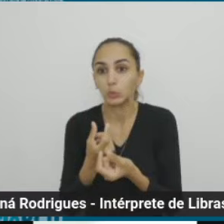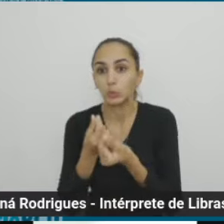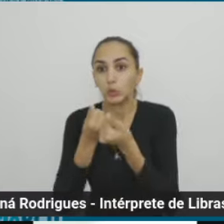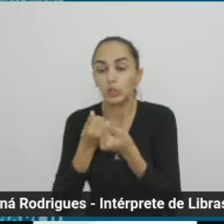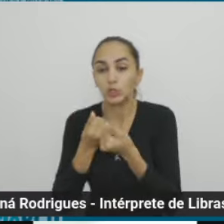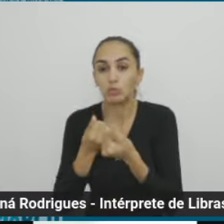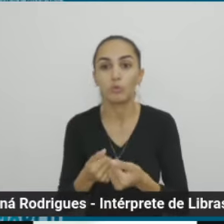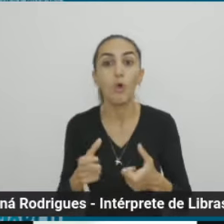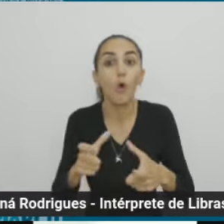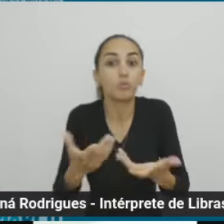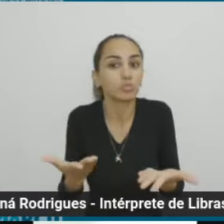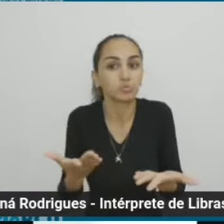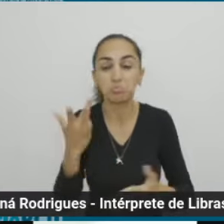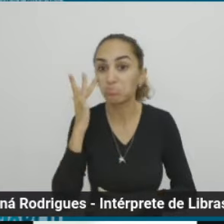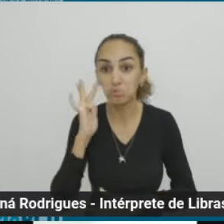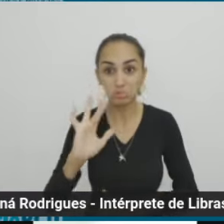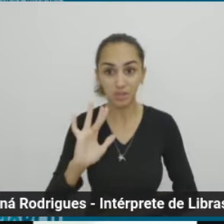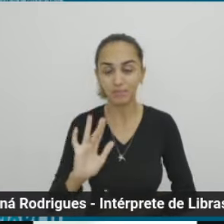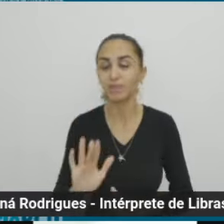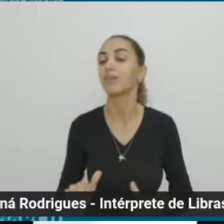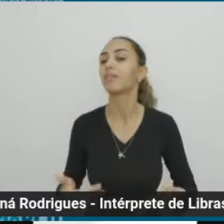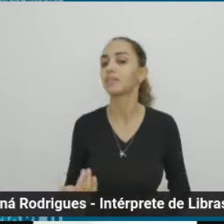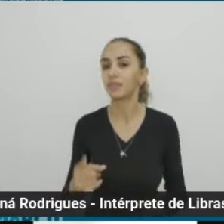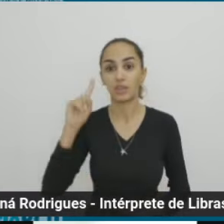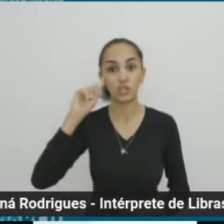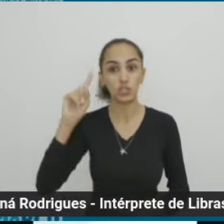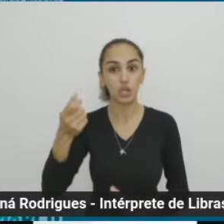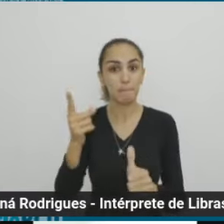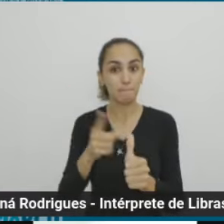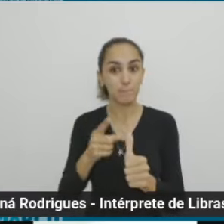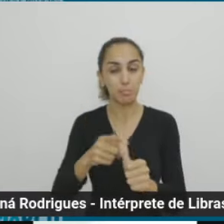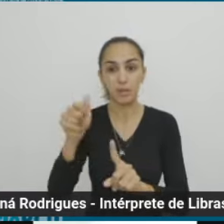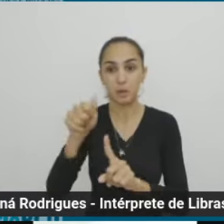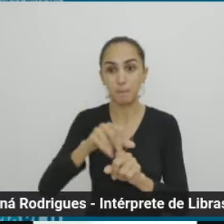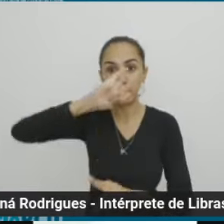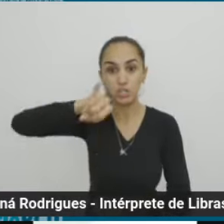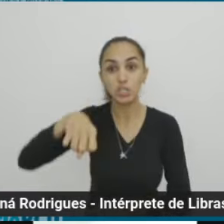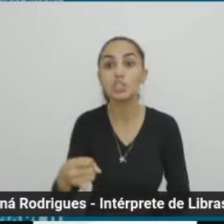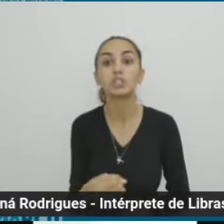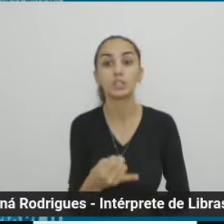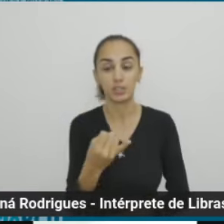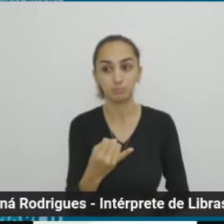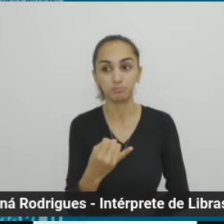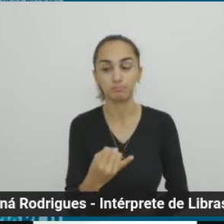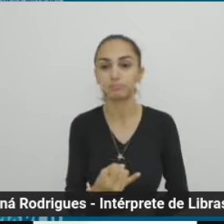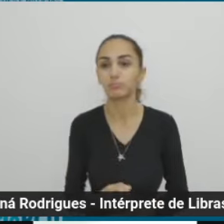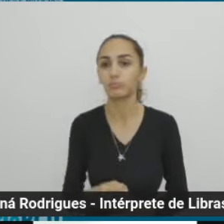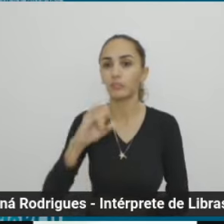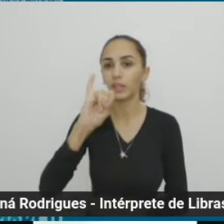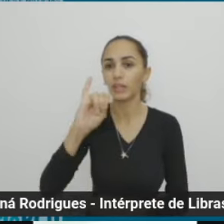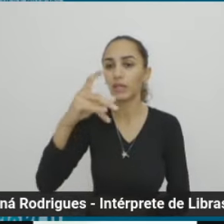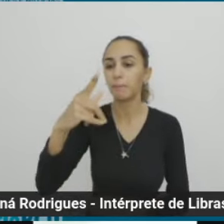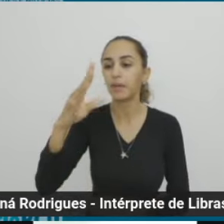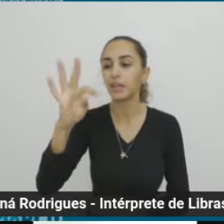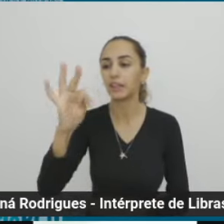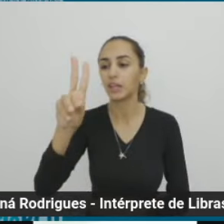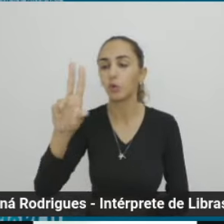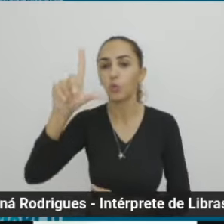assim, no 1º de janeiro, nós vamos baixar o IPTU, que subiu de uma